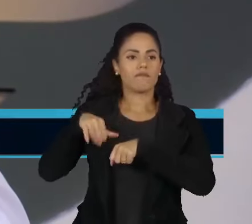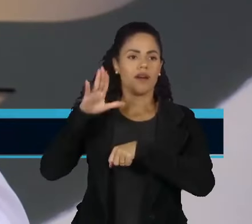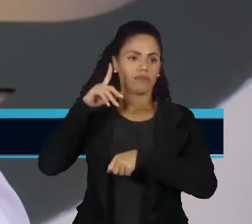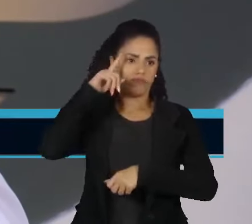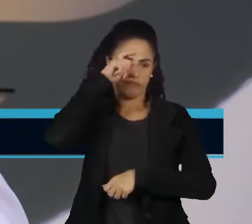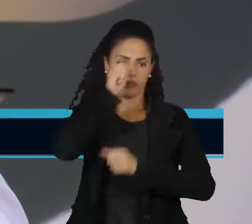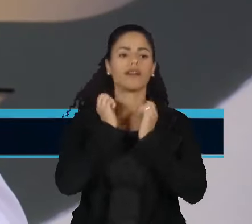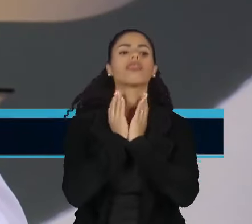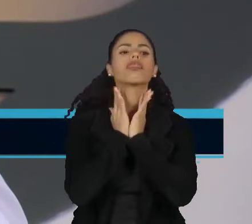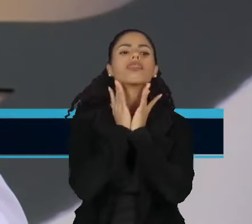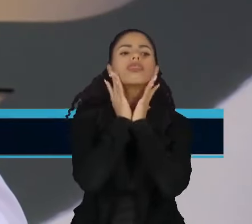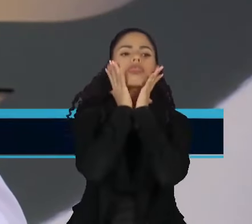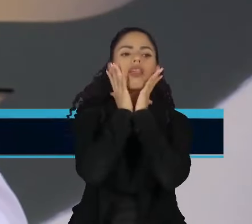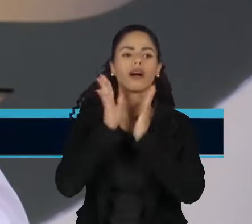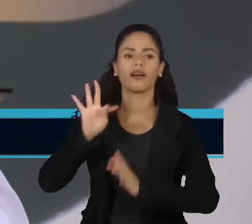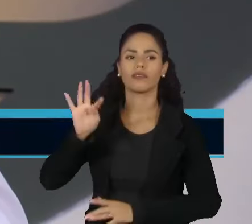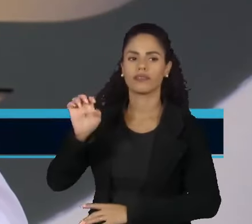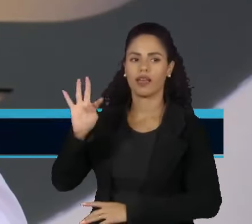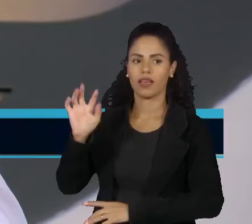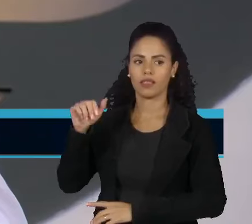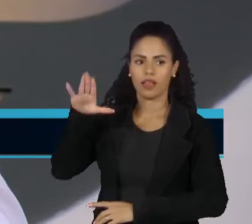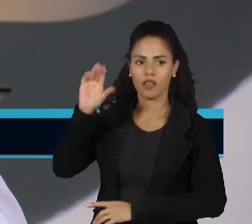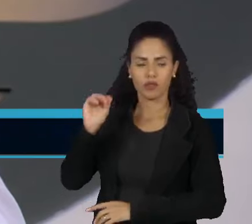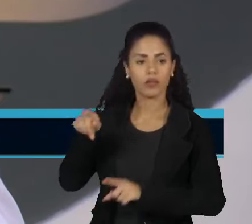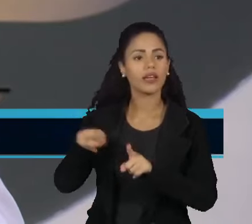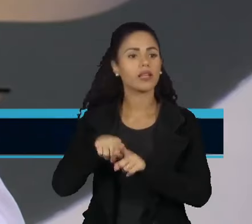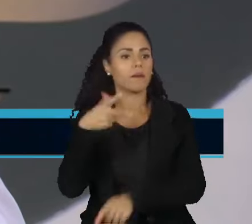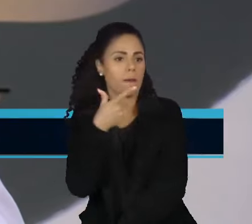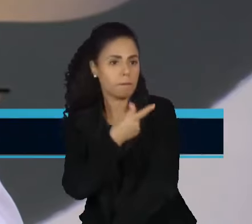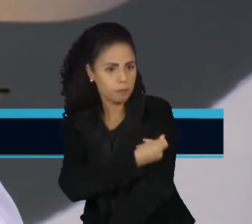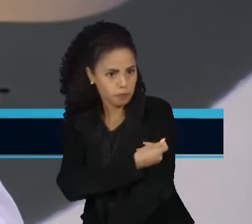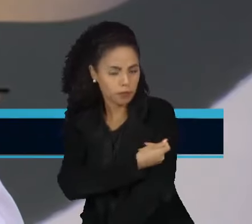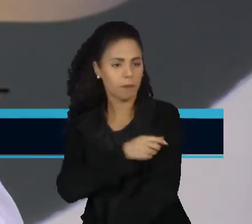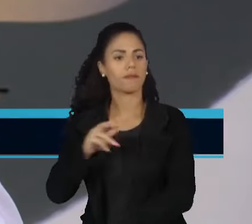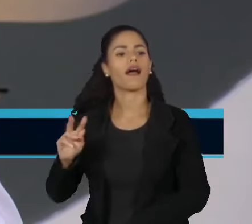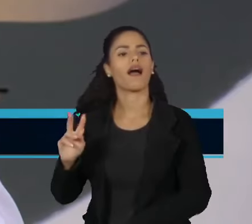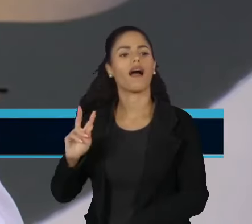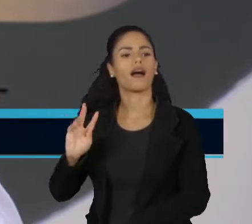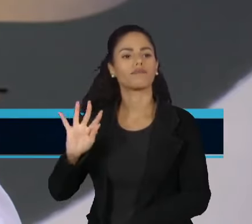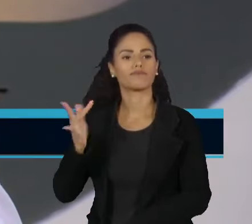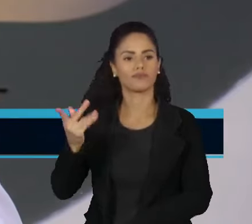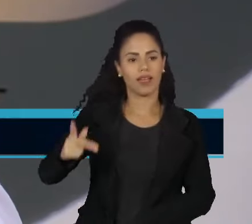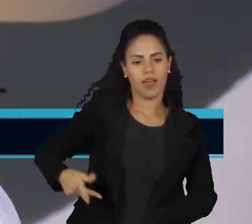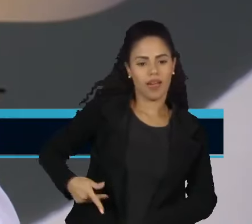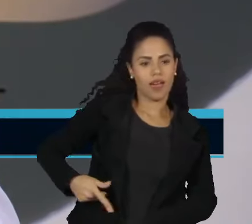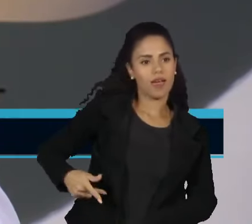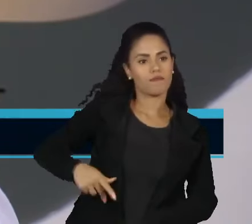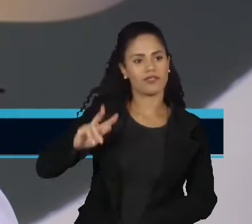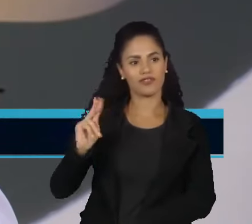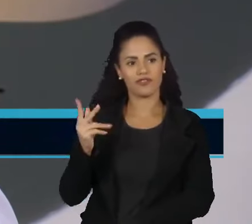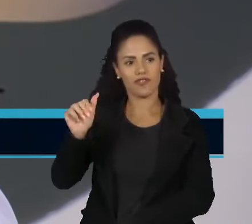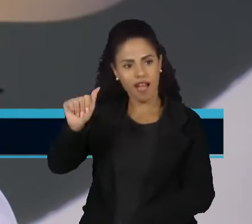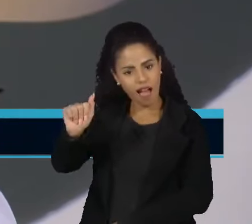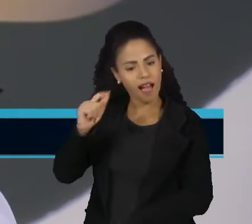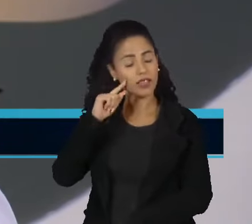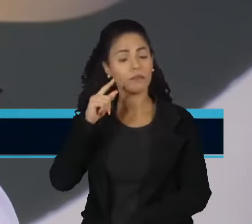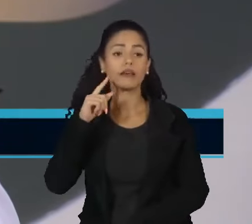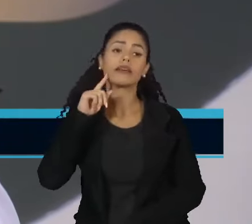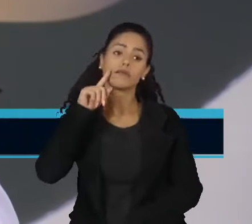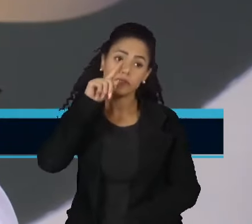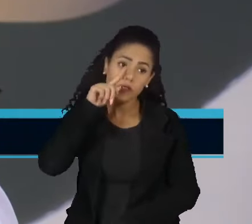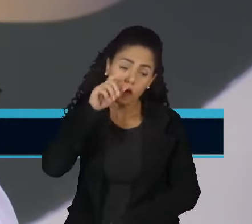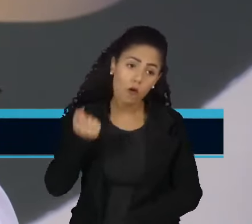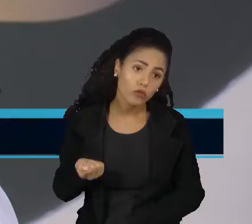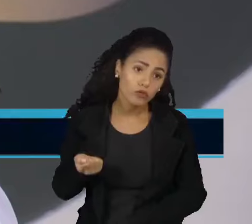o tétano, a vacina contra o tétano, a vacina contra a hepatite A, que eu acho que é uma outra importante aí nesse caso.